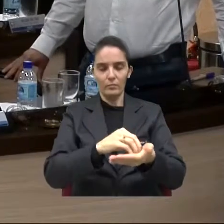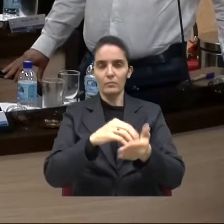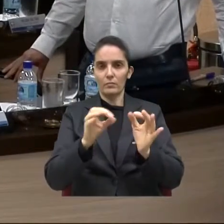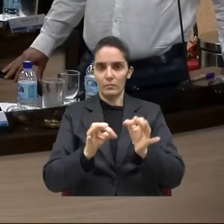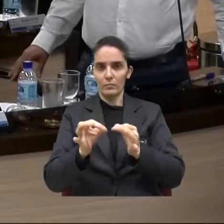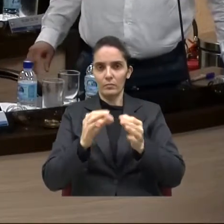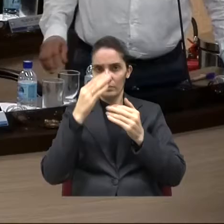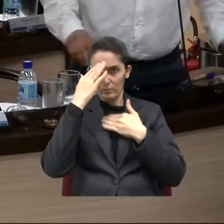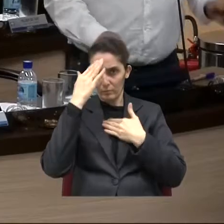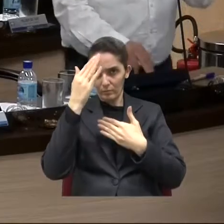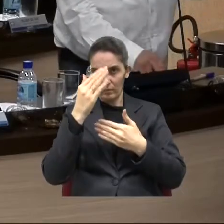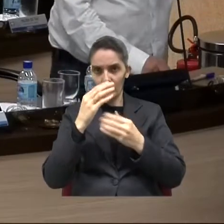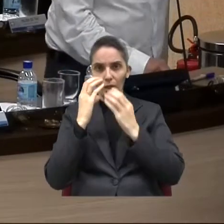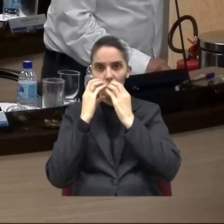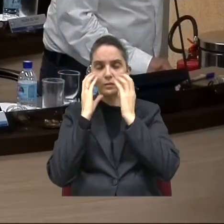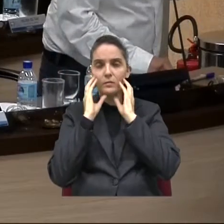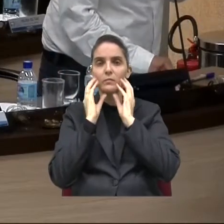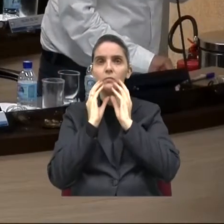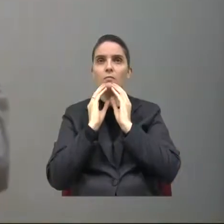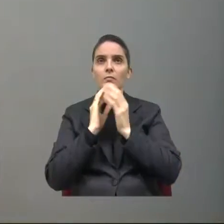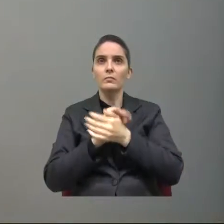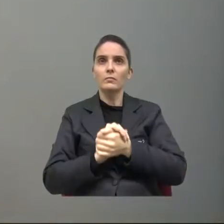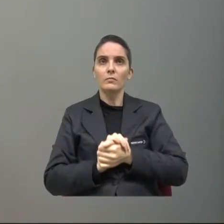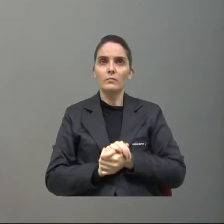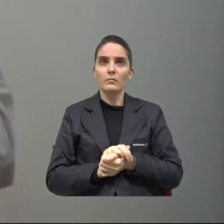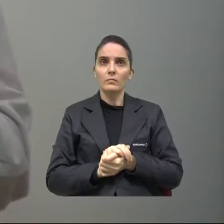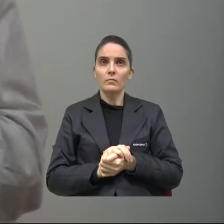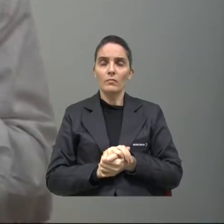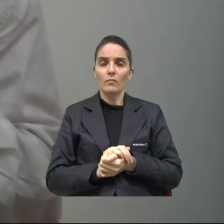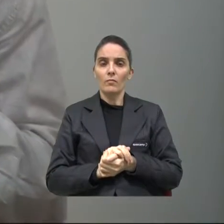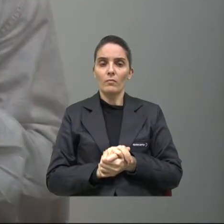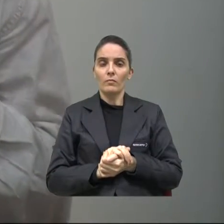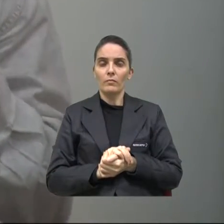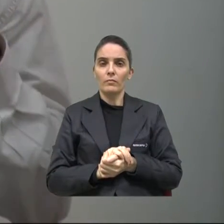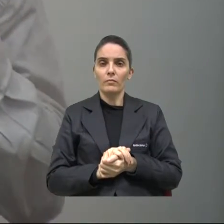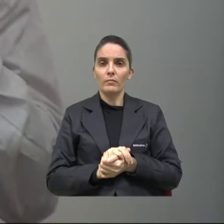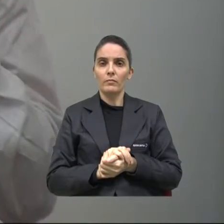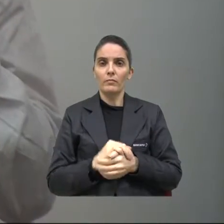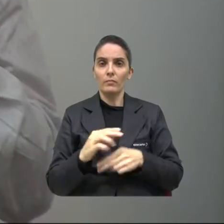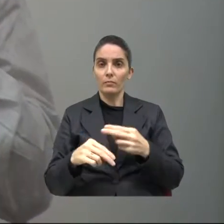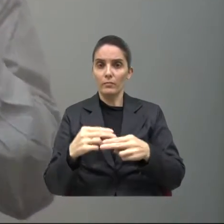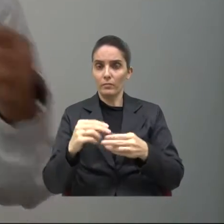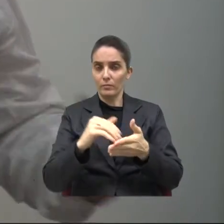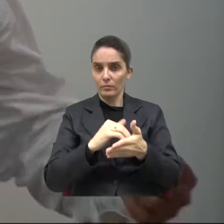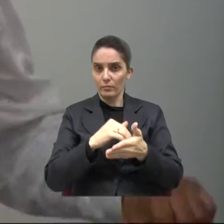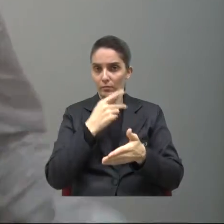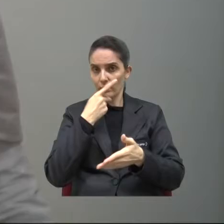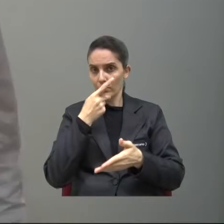projeto. Obrigado, viu, vereador? É isso, Marco. Inclusive, o secretário deixou bem claro